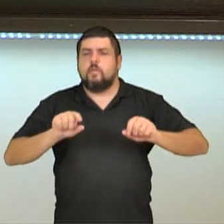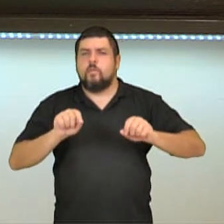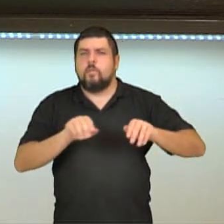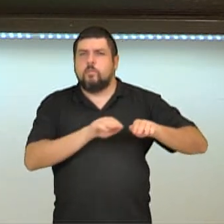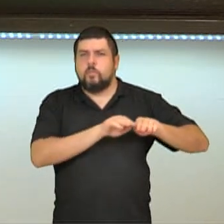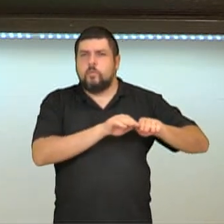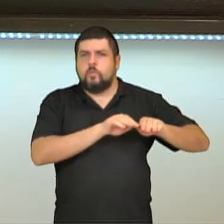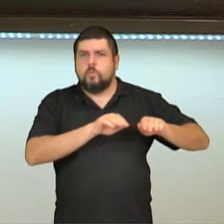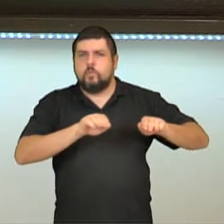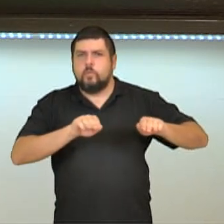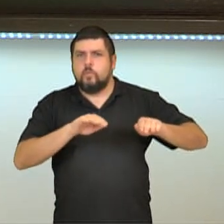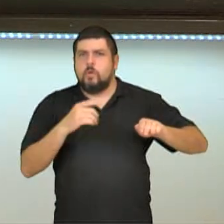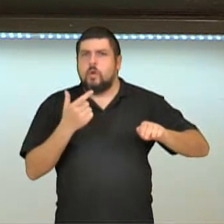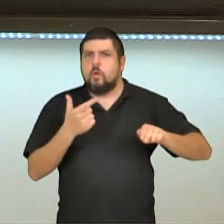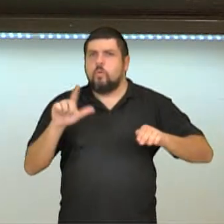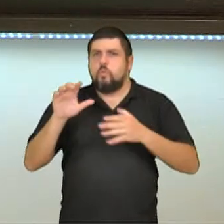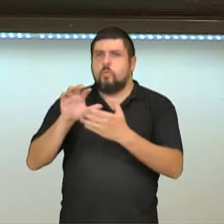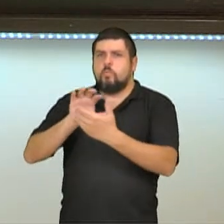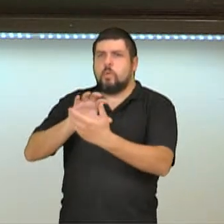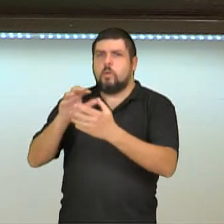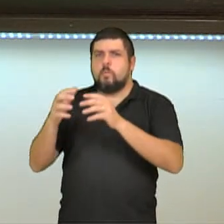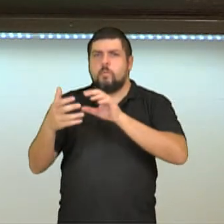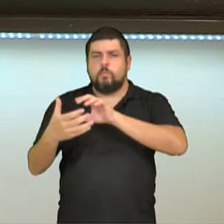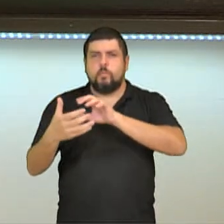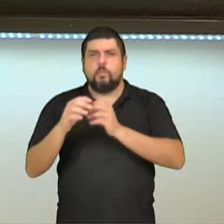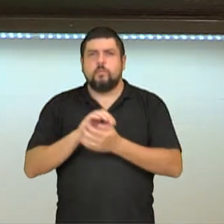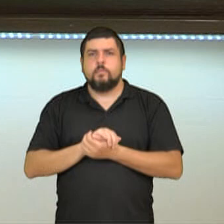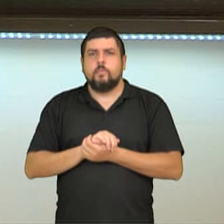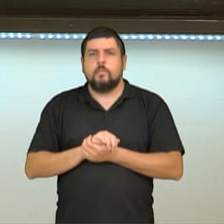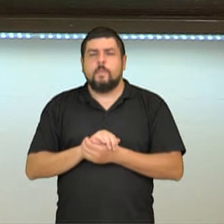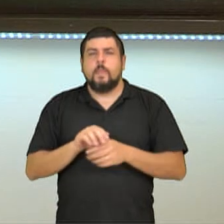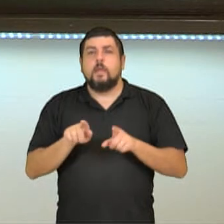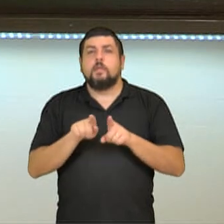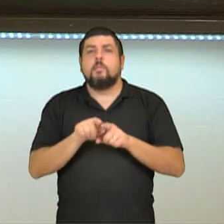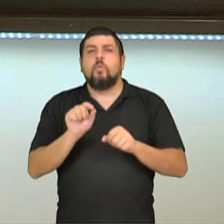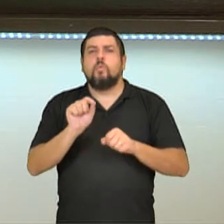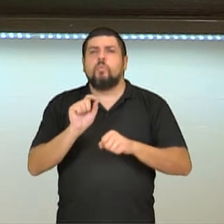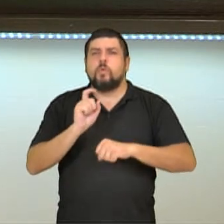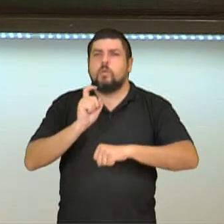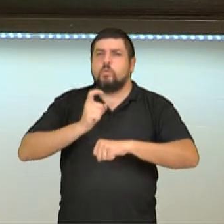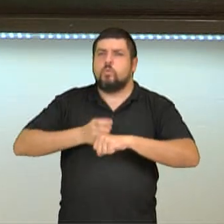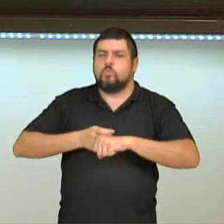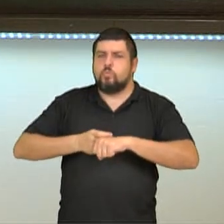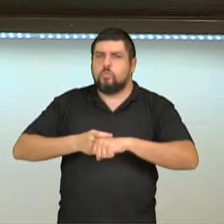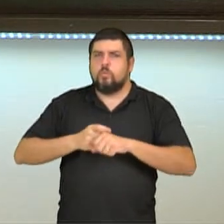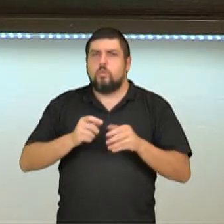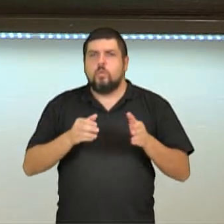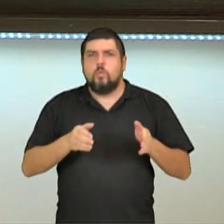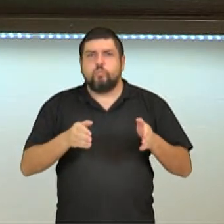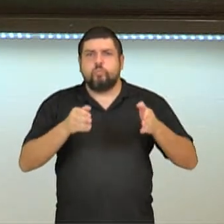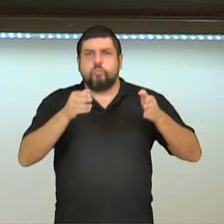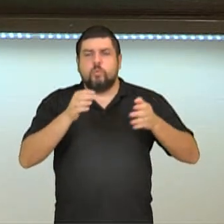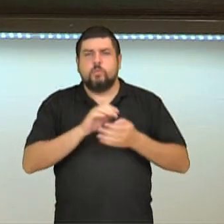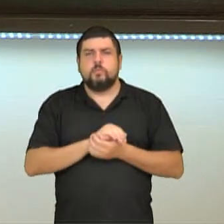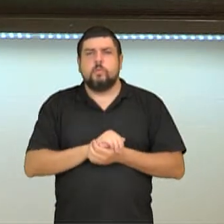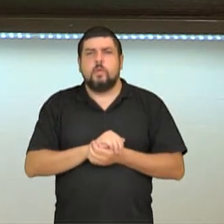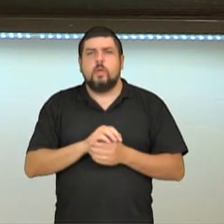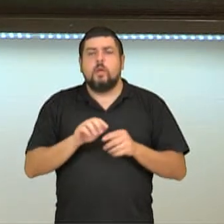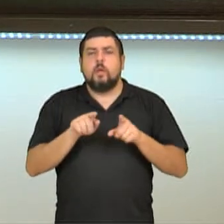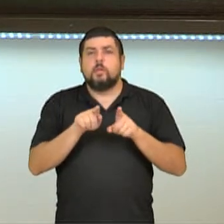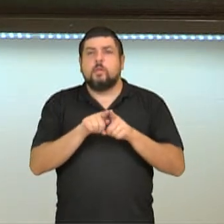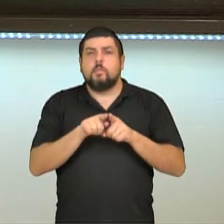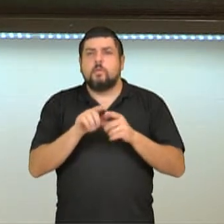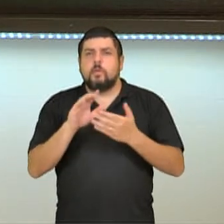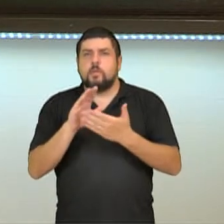planas para figuras planas, certo? Definimos o que é um sólido geométrico, dividimos esse sólido geométrico em